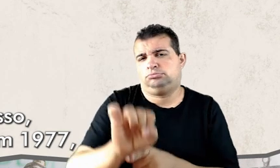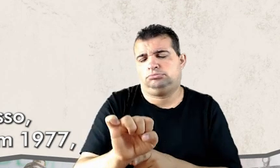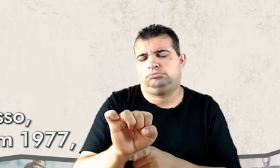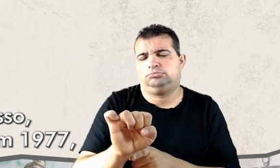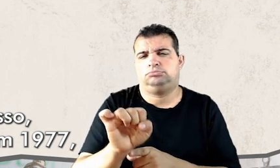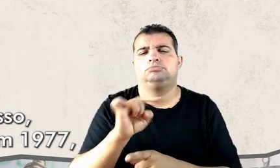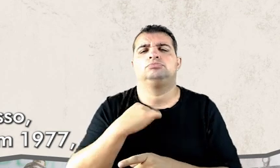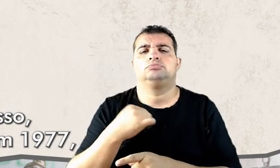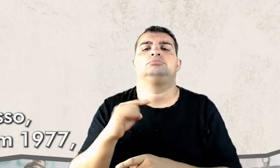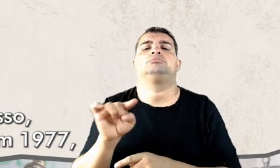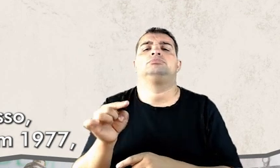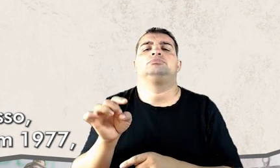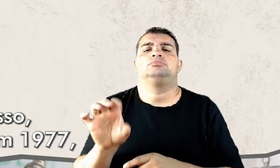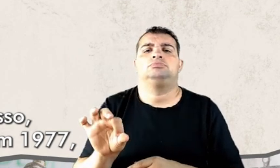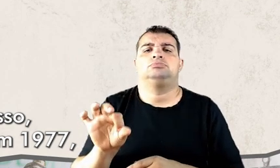em